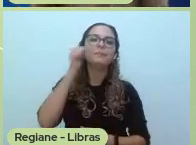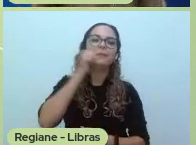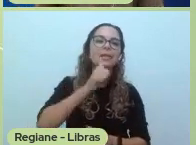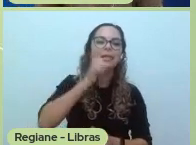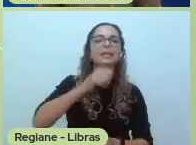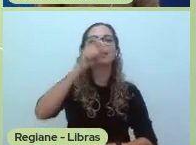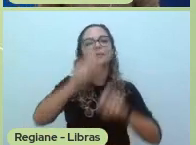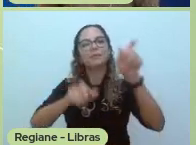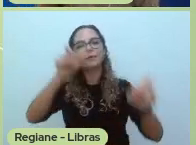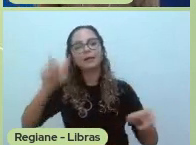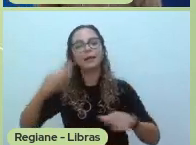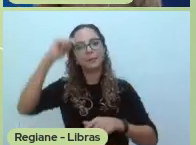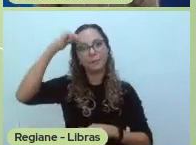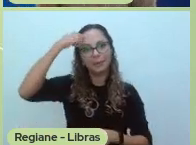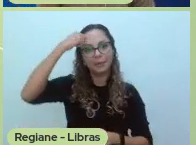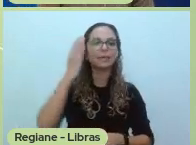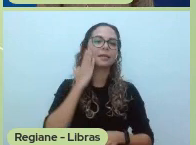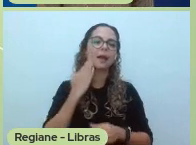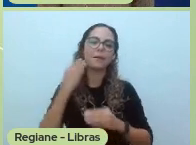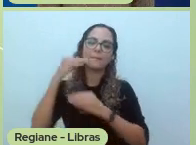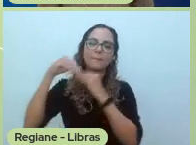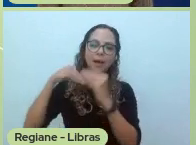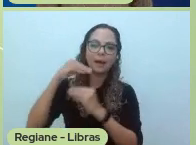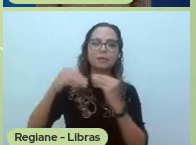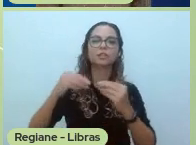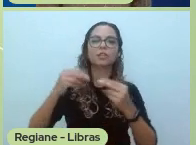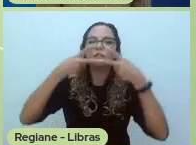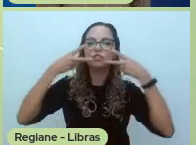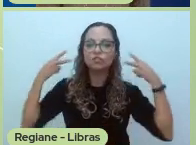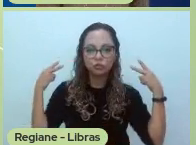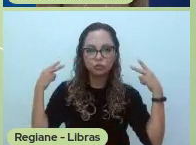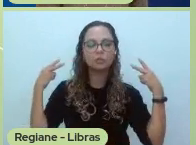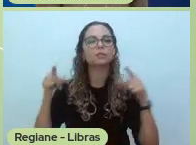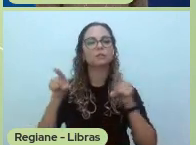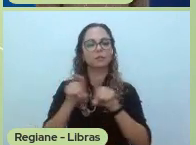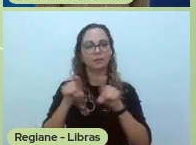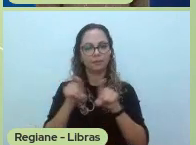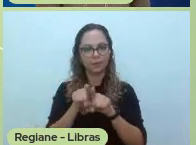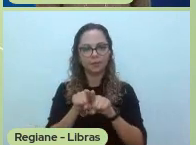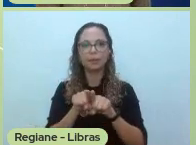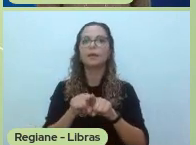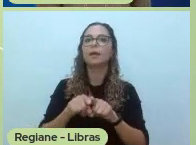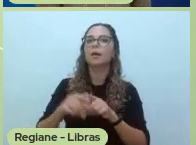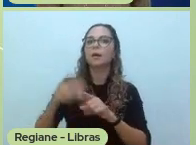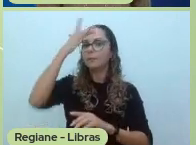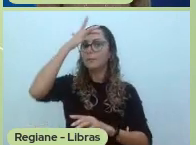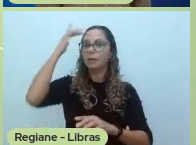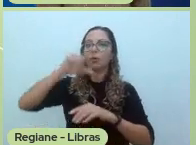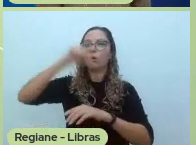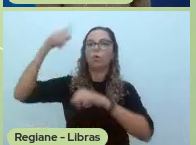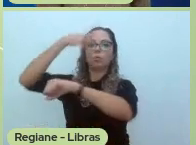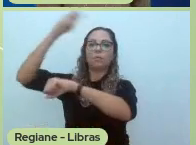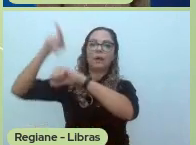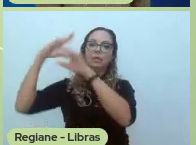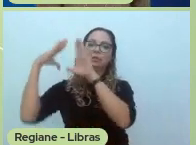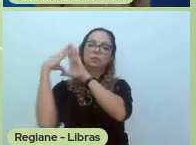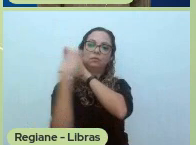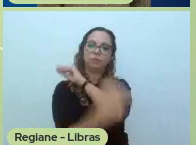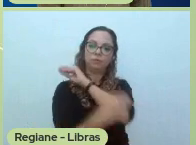indígenas. Uma causa de inserção de refugiados com programas de capacitação, empreendedorismo